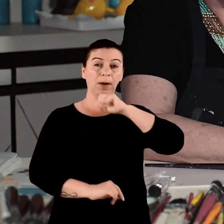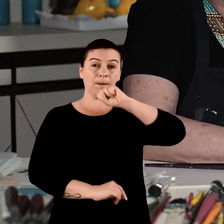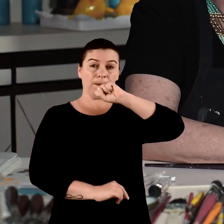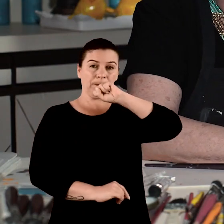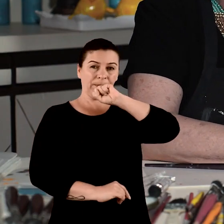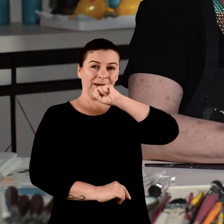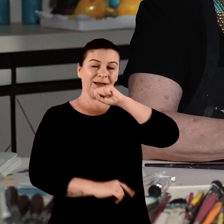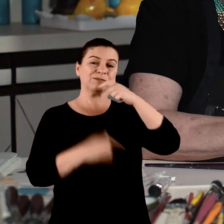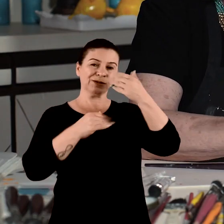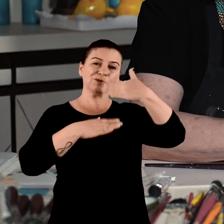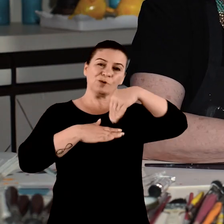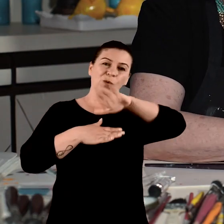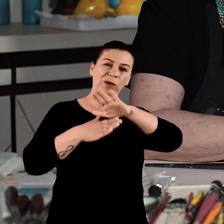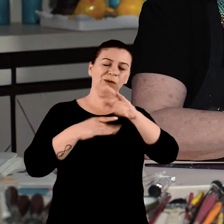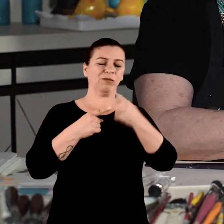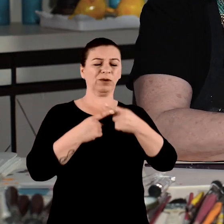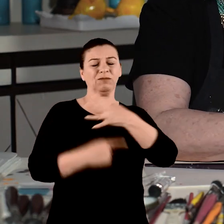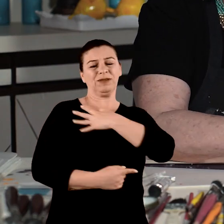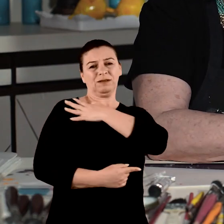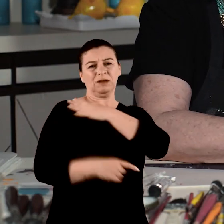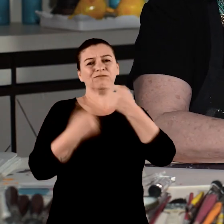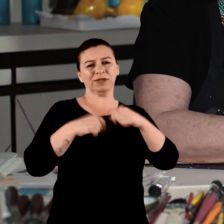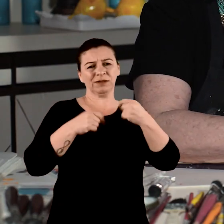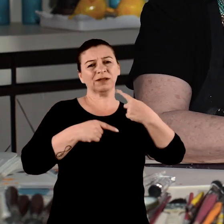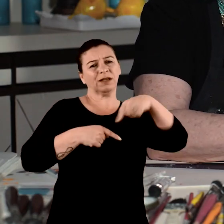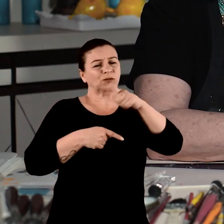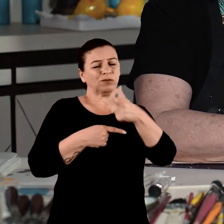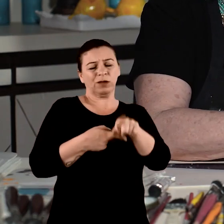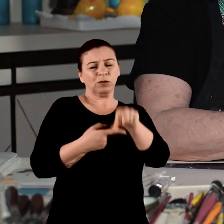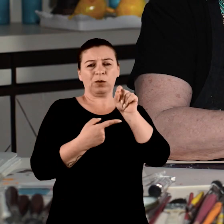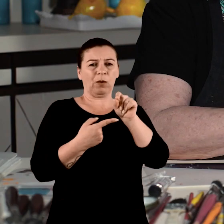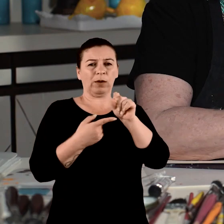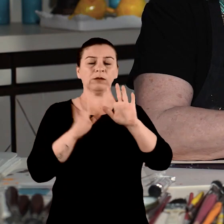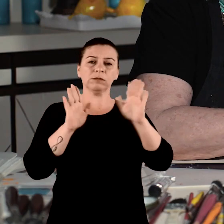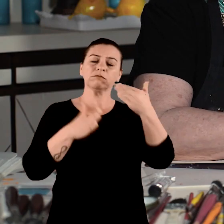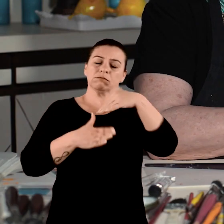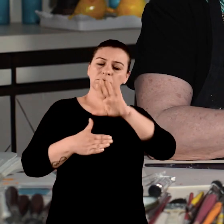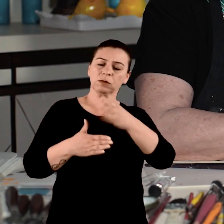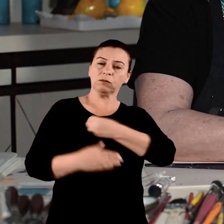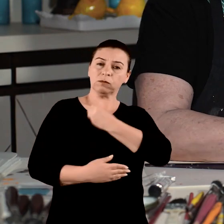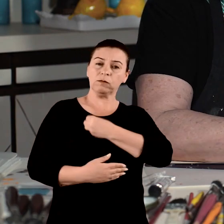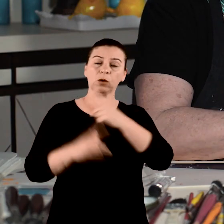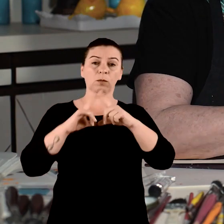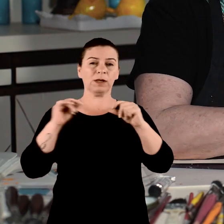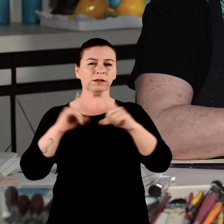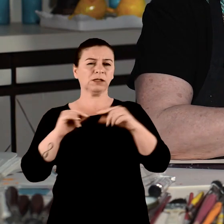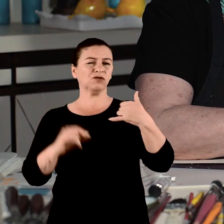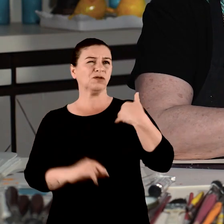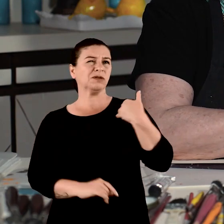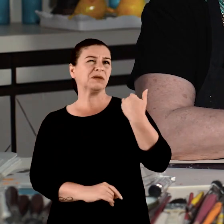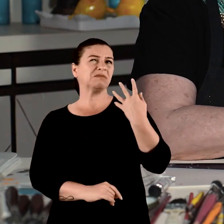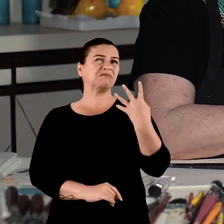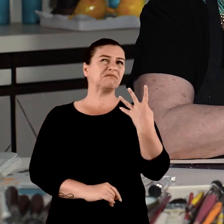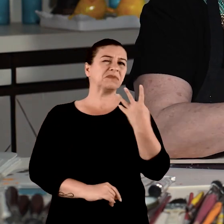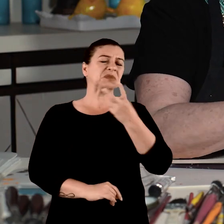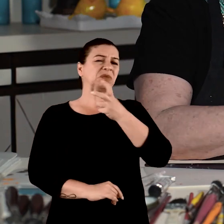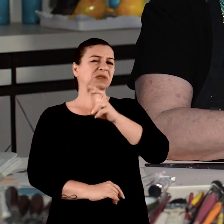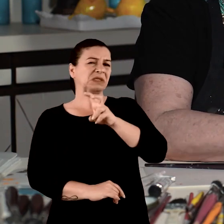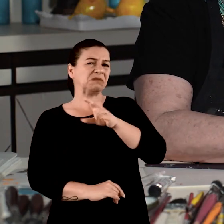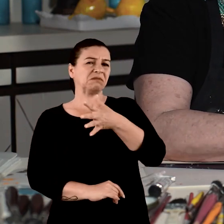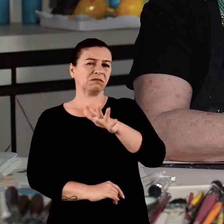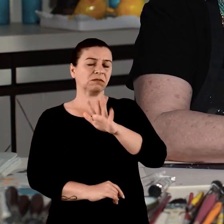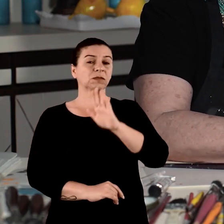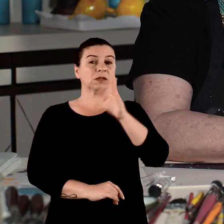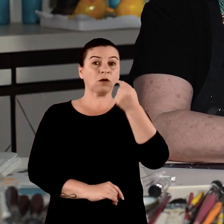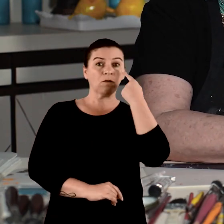pai foi convocado, né? Militar é convocado, não tem muita escolha. E eu fui morar em Brasília com 4 para 5 anos